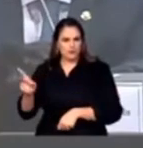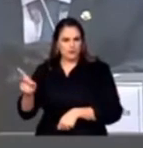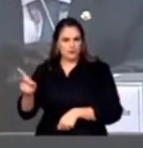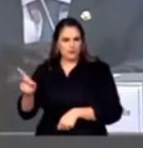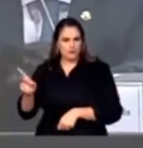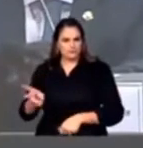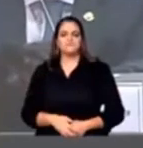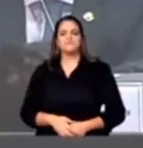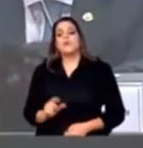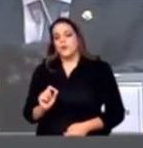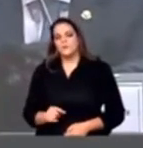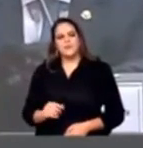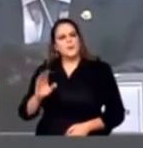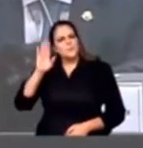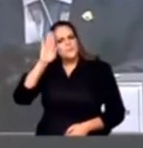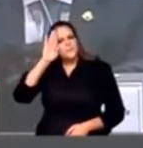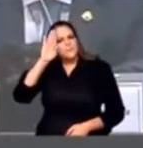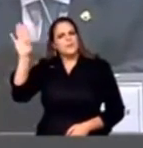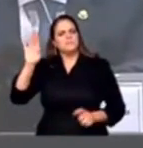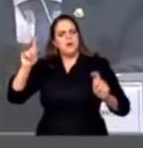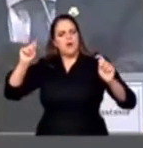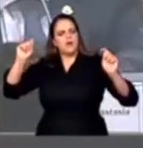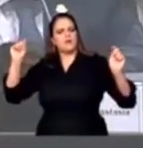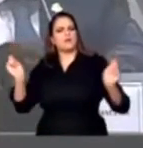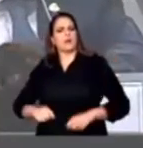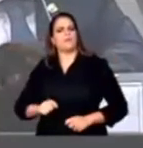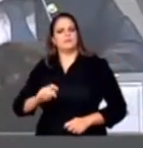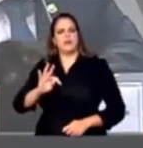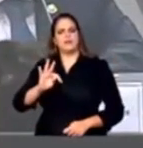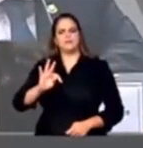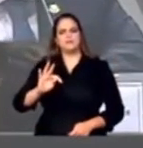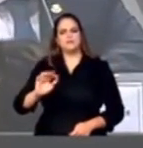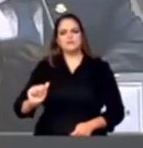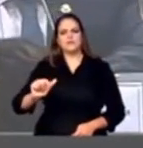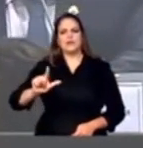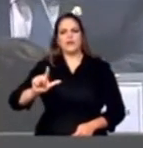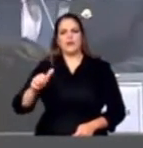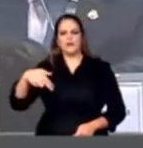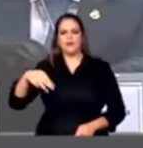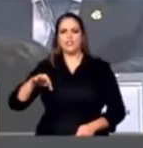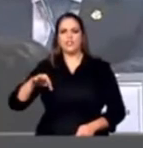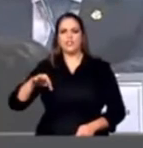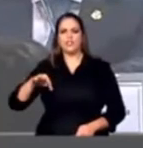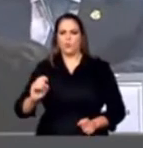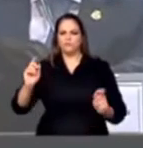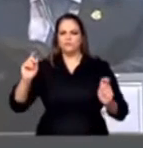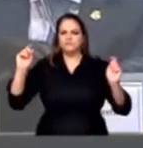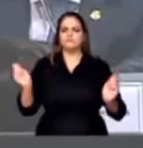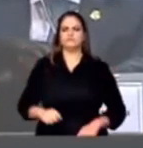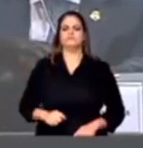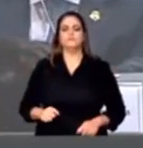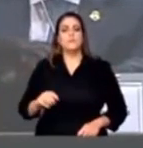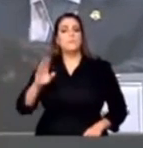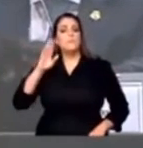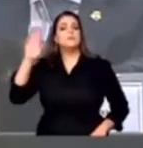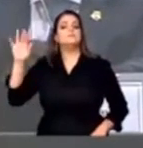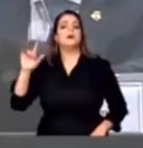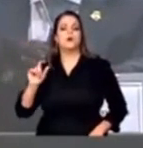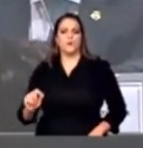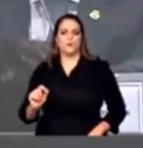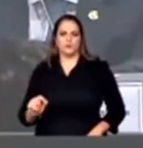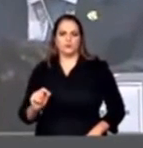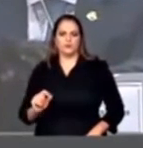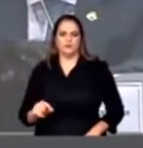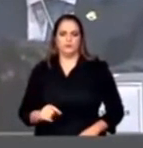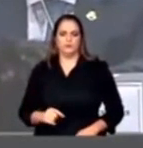o maior dos talentos é aquele que exatamente nunca usar duas palavras onde basta uma